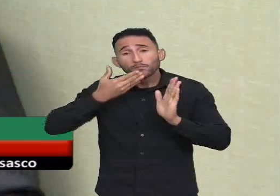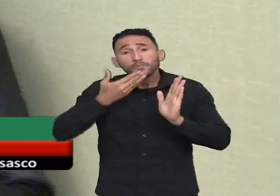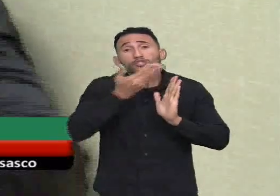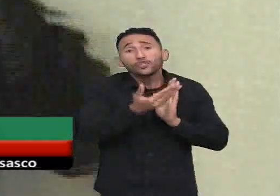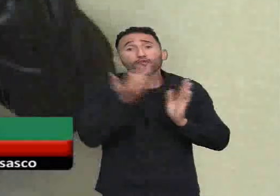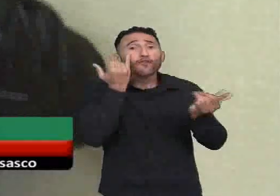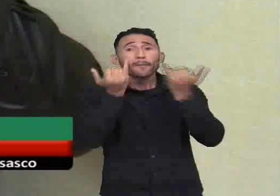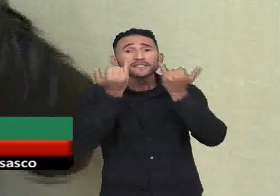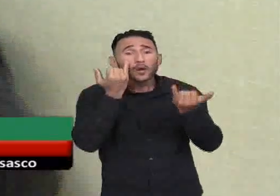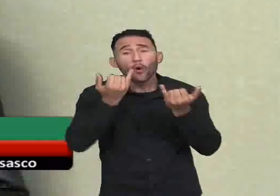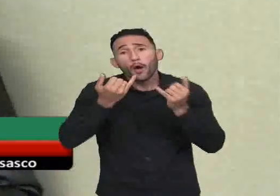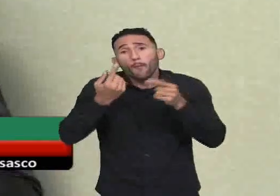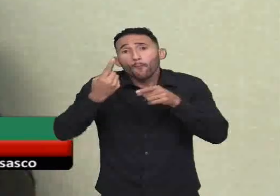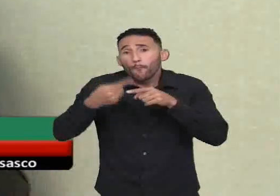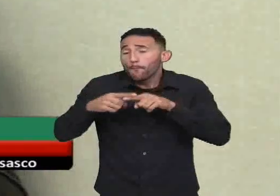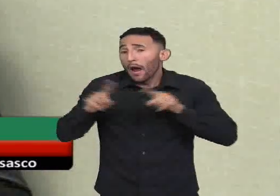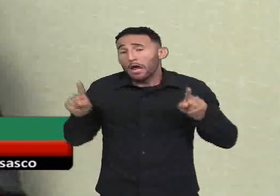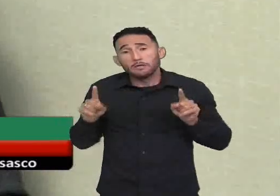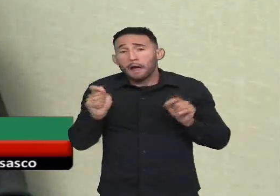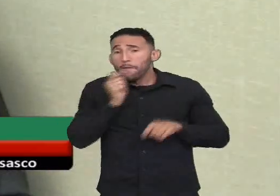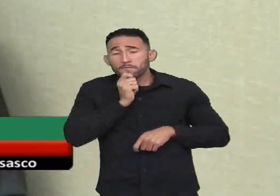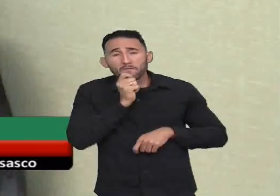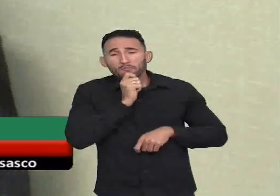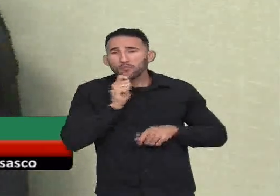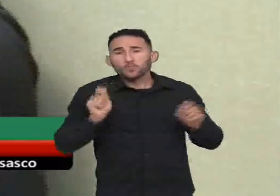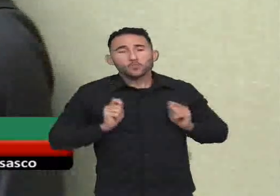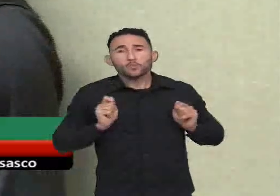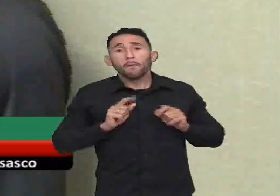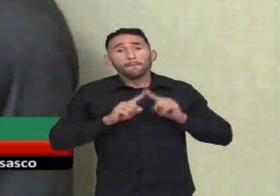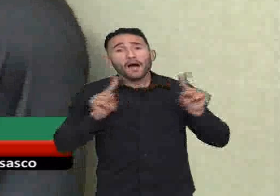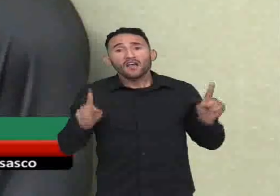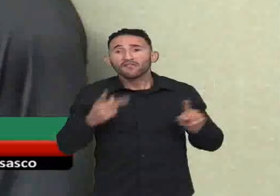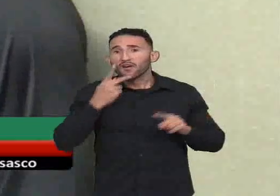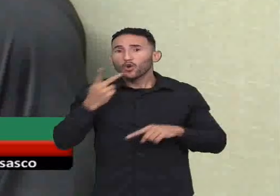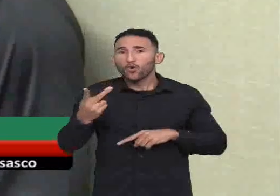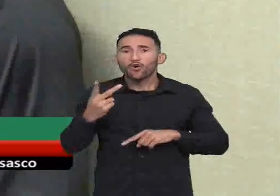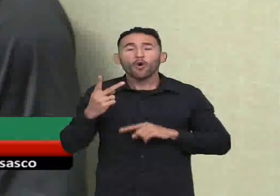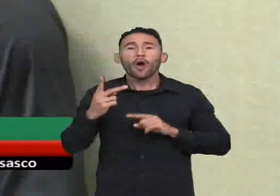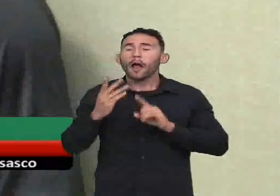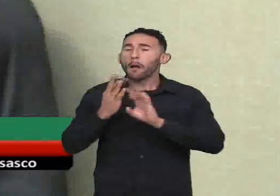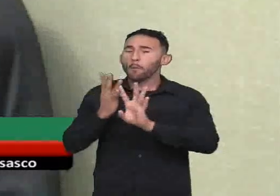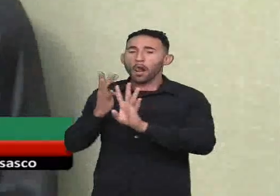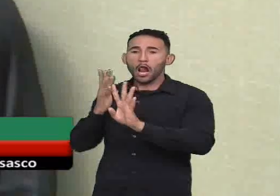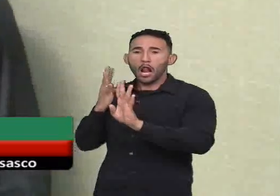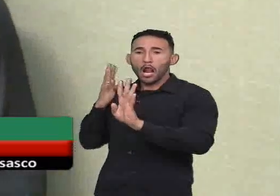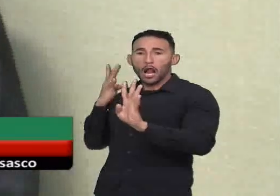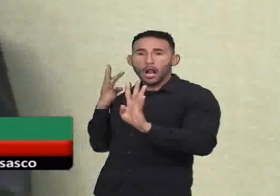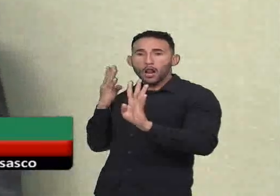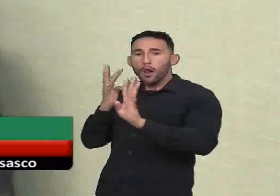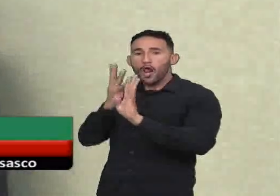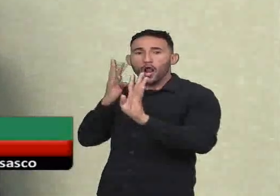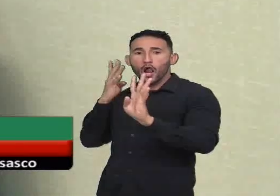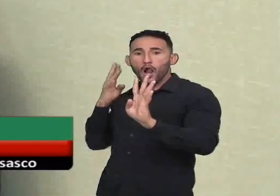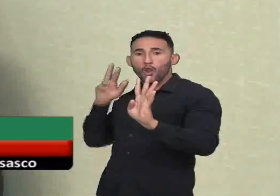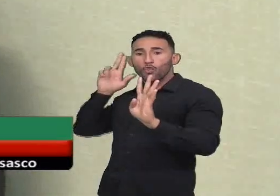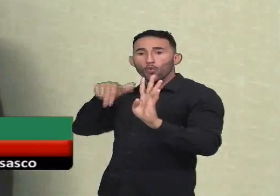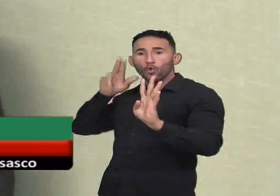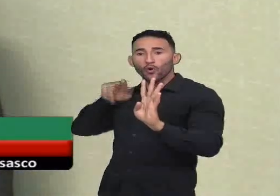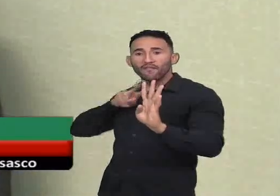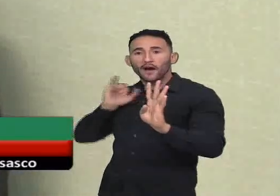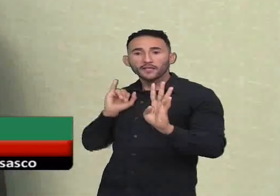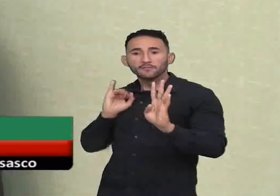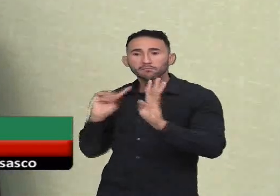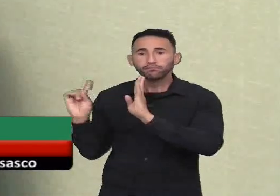assim legal, mas imoral, colocada para o fim da fila que nunca vai ser discutido.